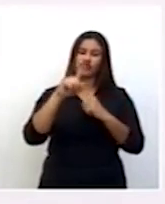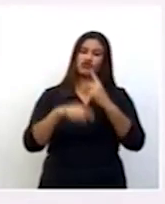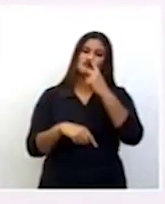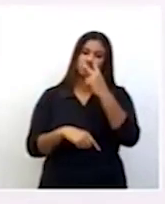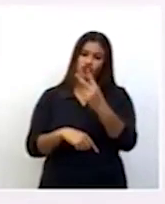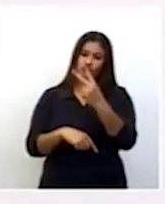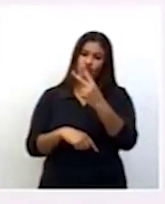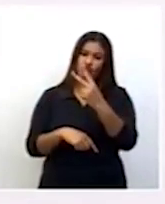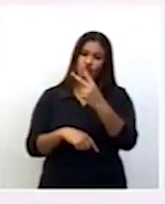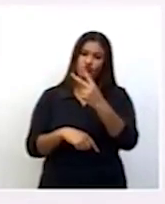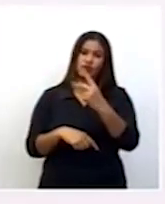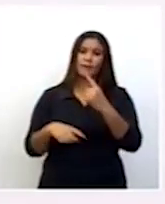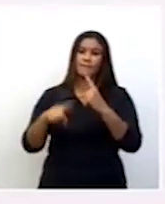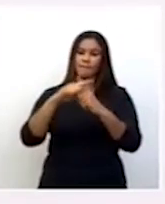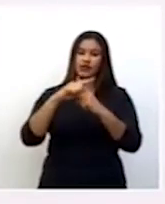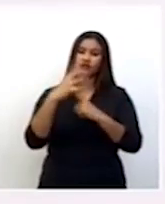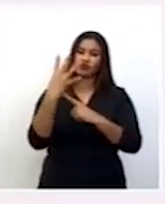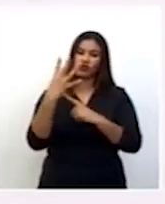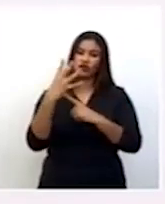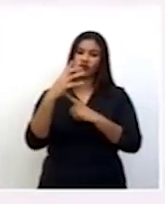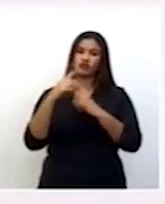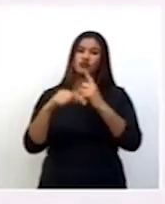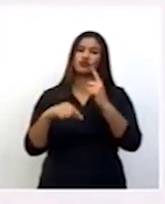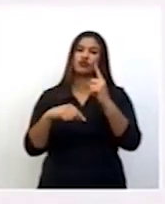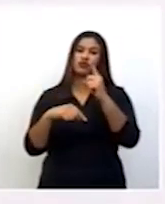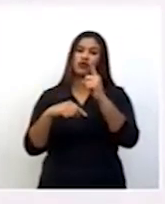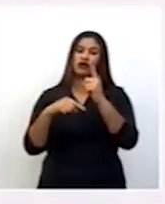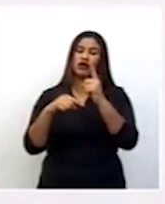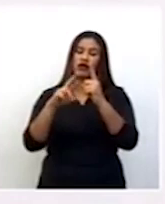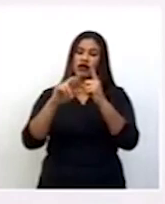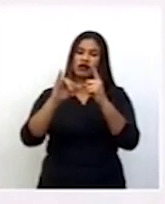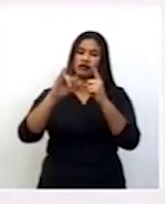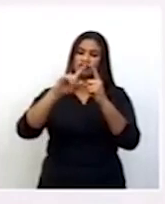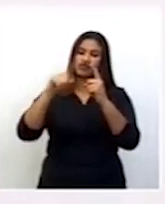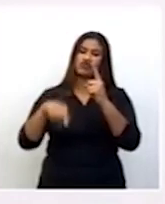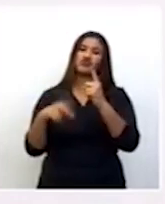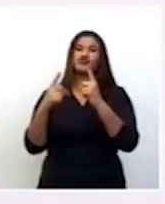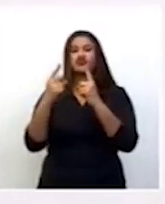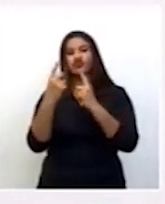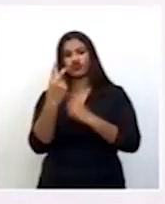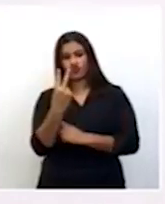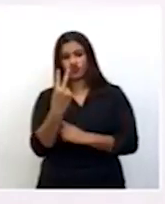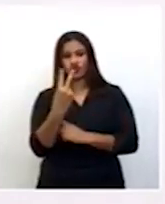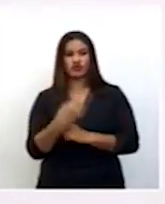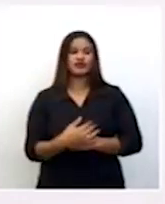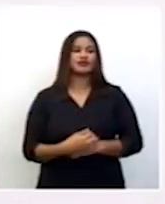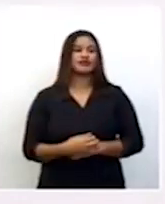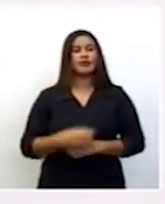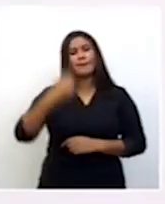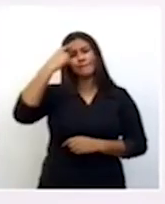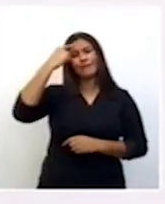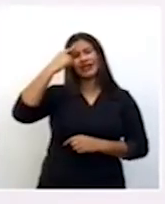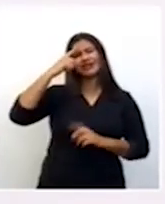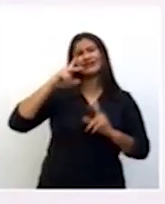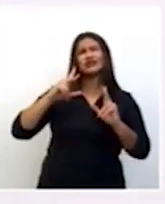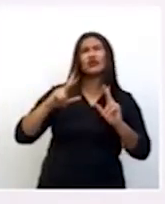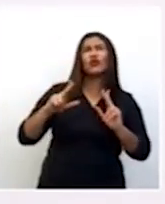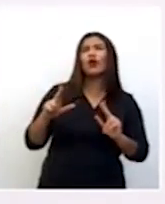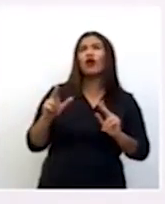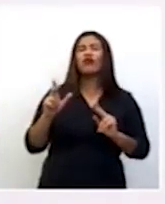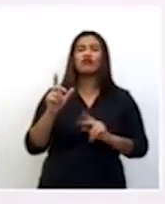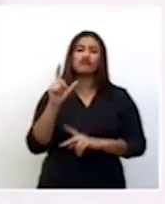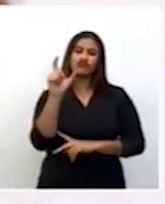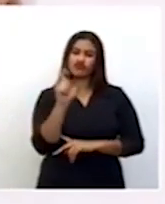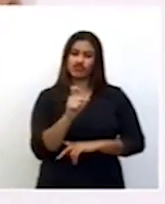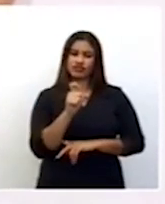2. Esse é mais fácil somar, ó. Repara. Raiz de 2, pensa como se fosse x. Ó, vou até fazer uma